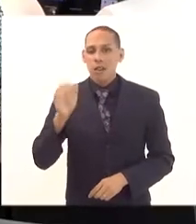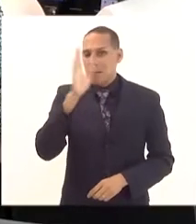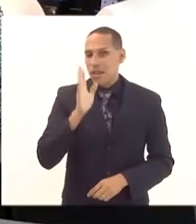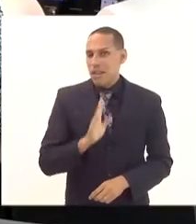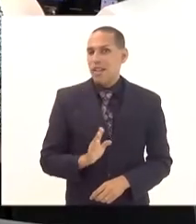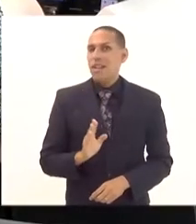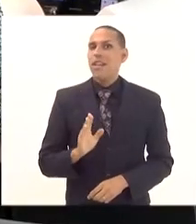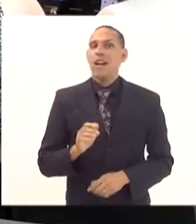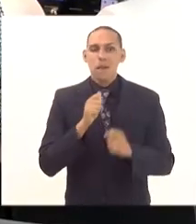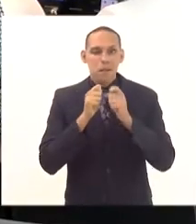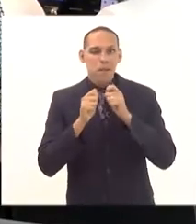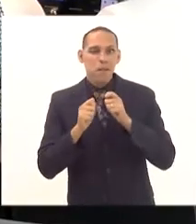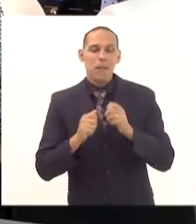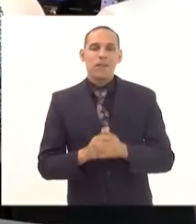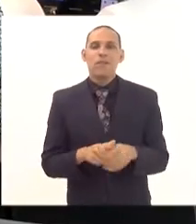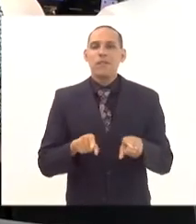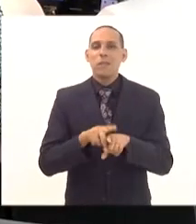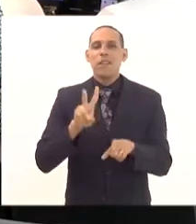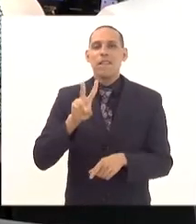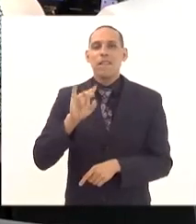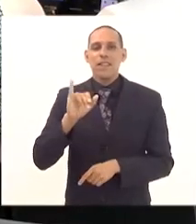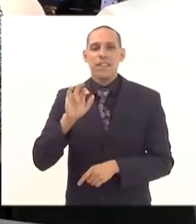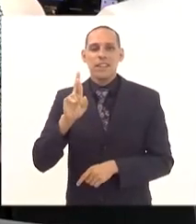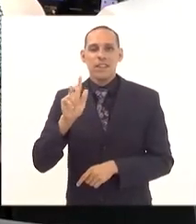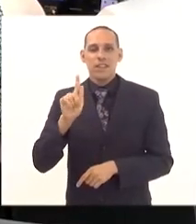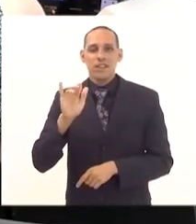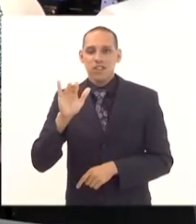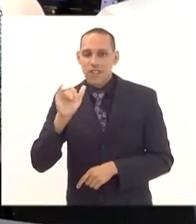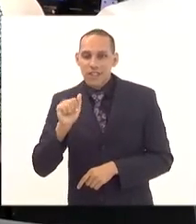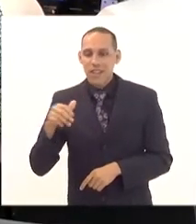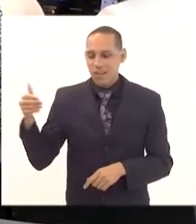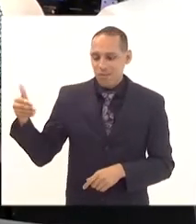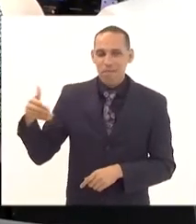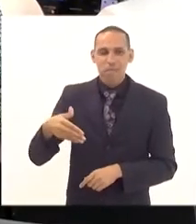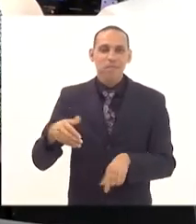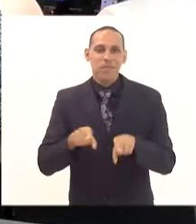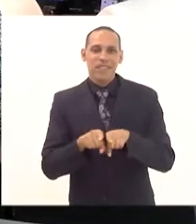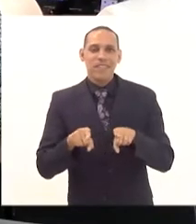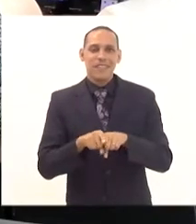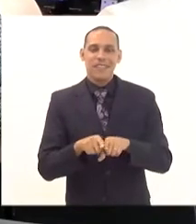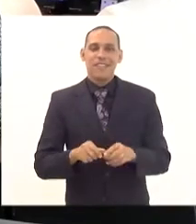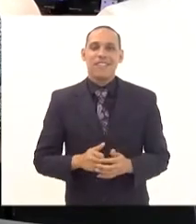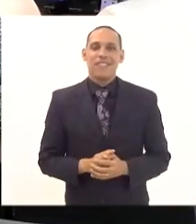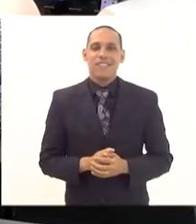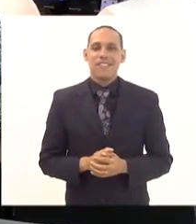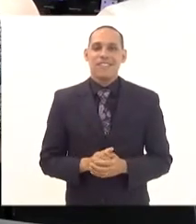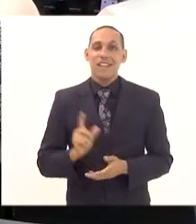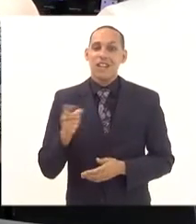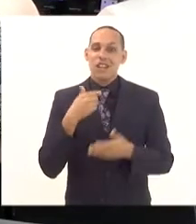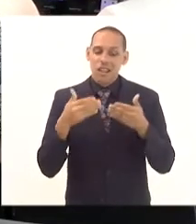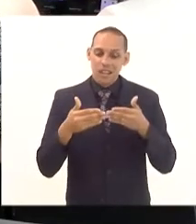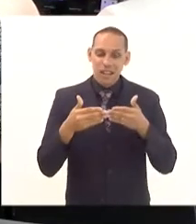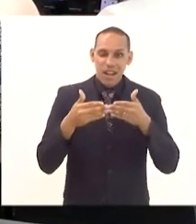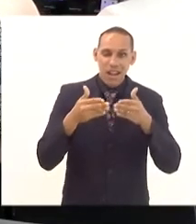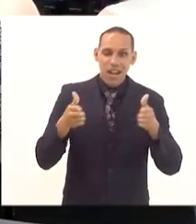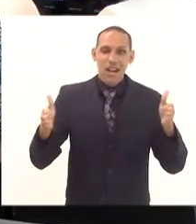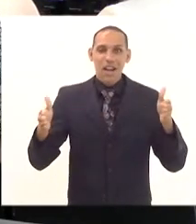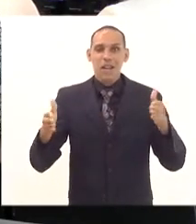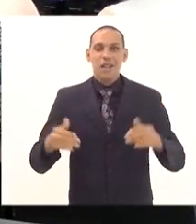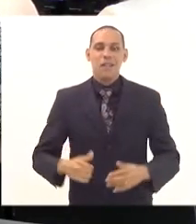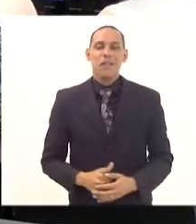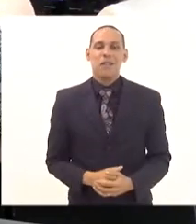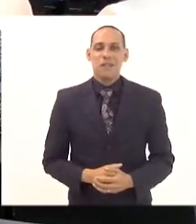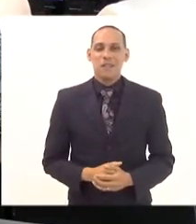também a Virgínia Berriel para já vir para cá e está conosco e darmos abertura